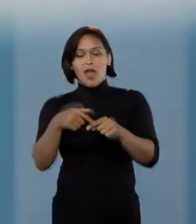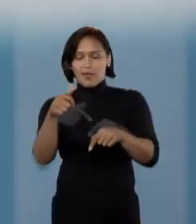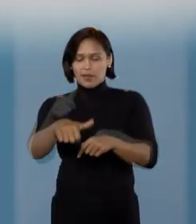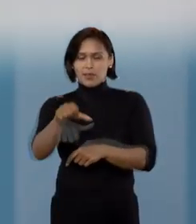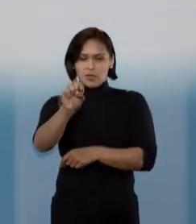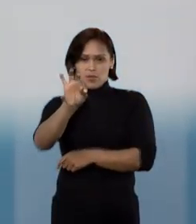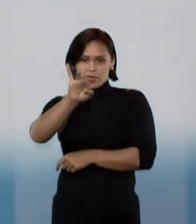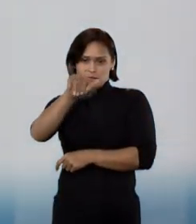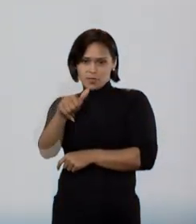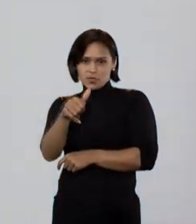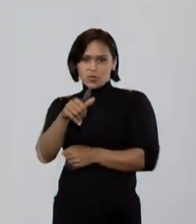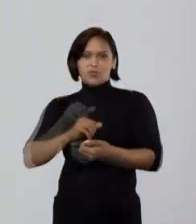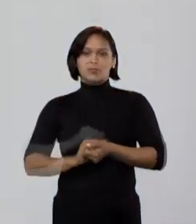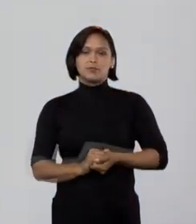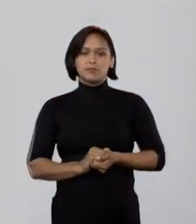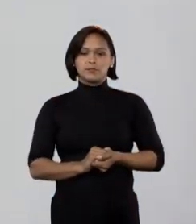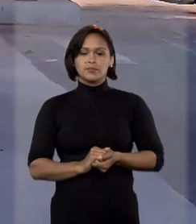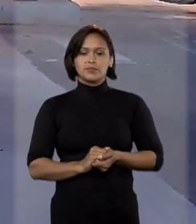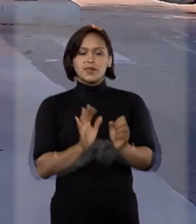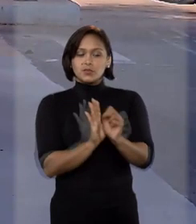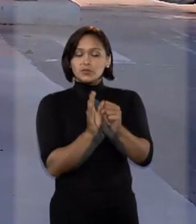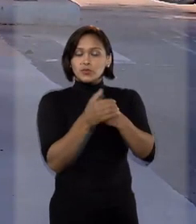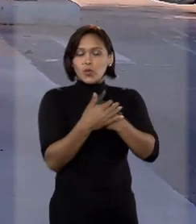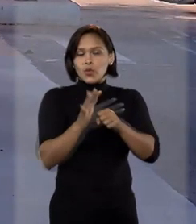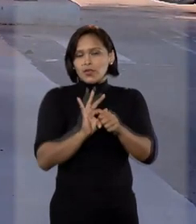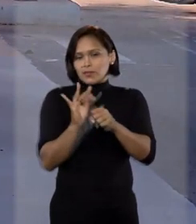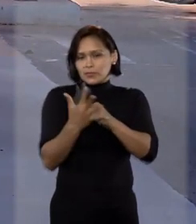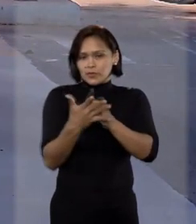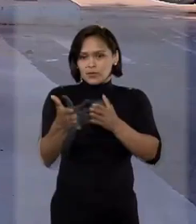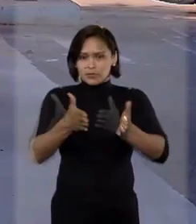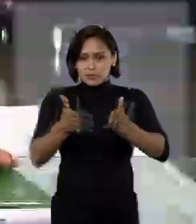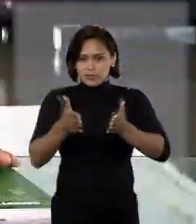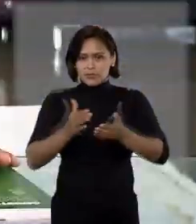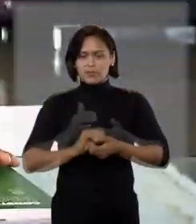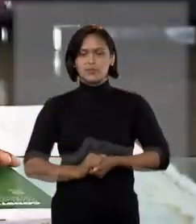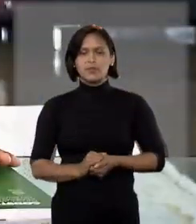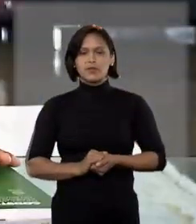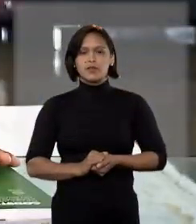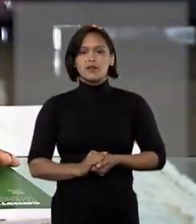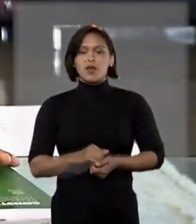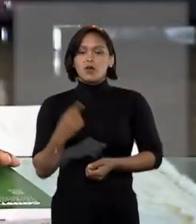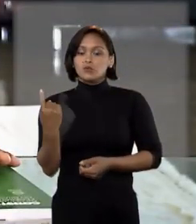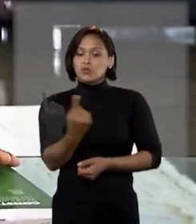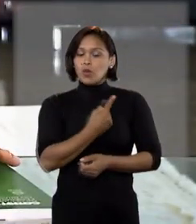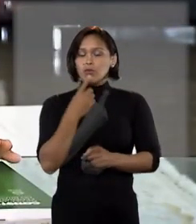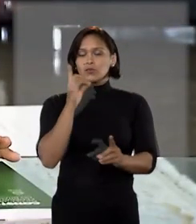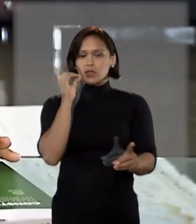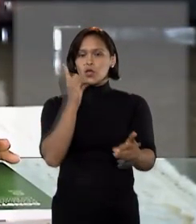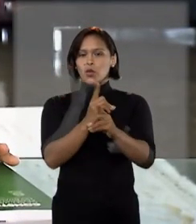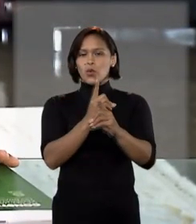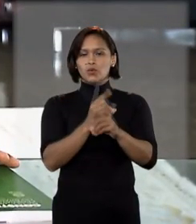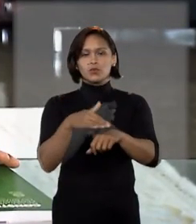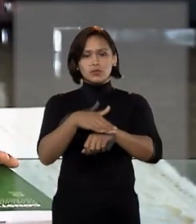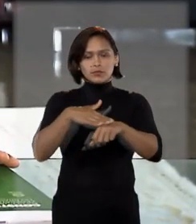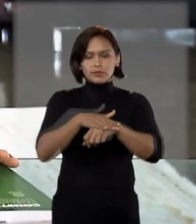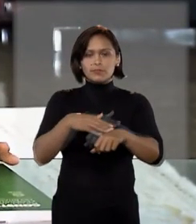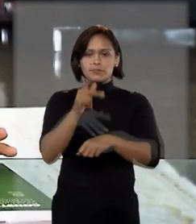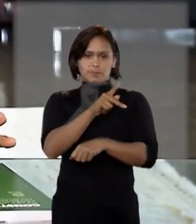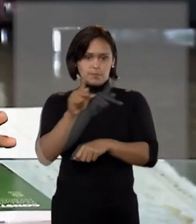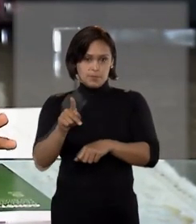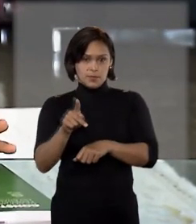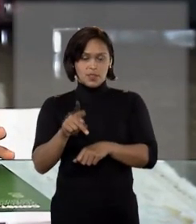Integrados de Saúde do STJ para a prevenção da Covid-19. O nosso encontro Fale com o Presidente